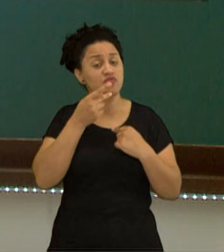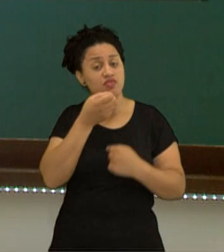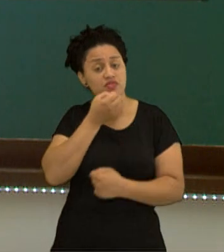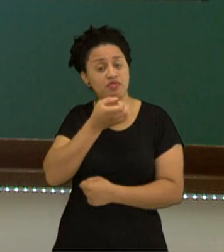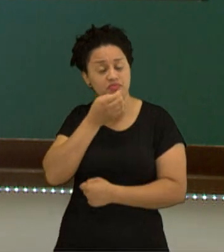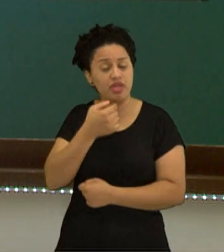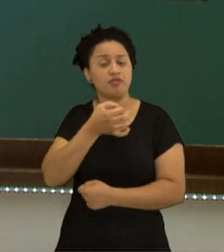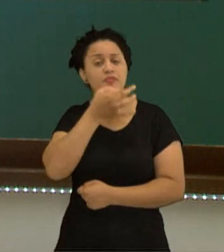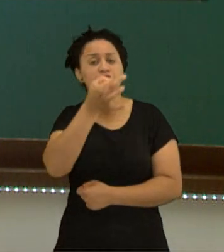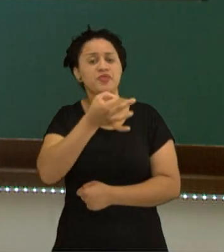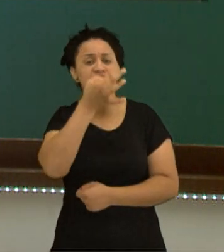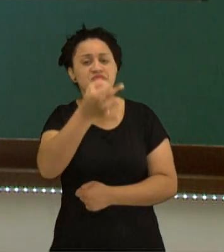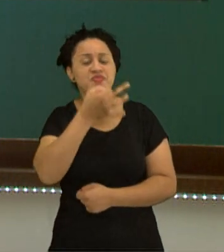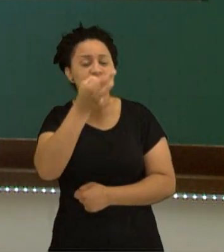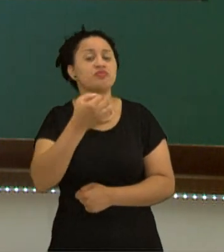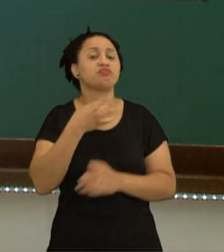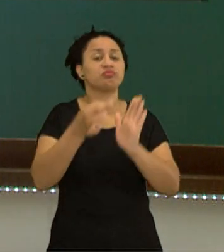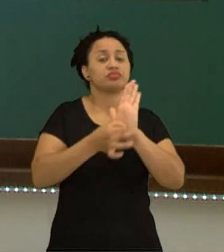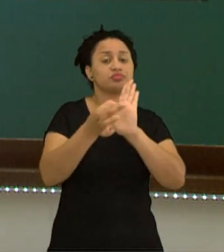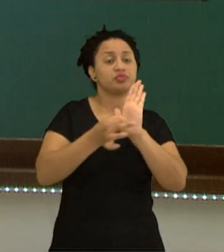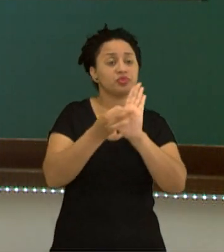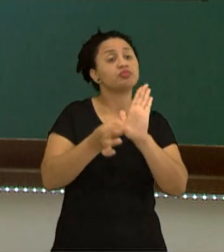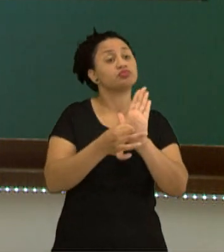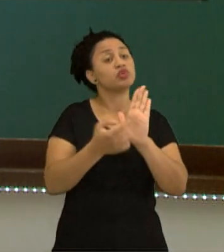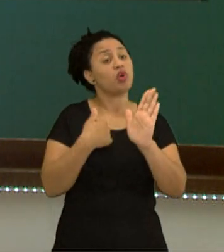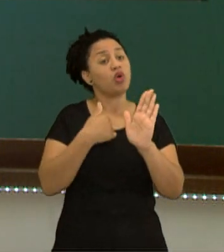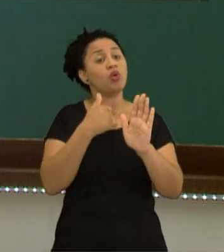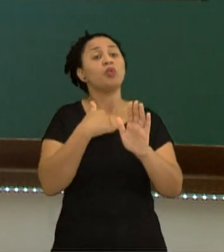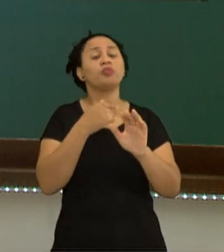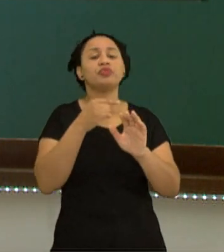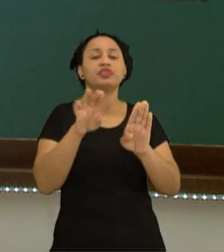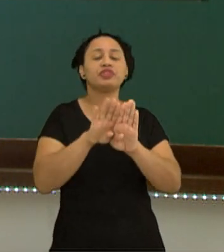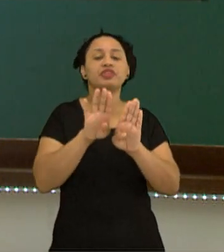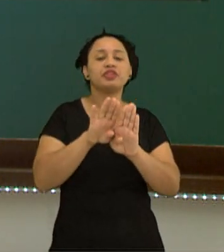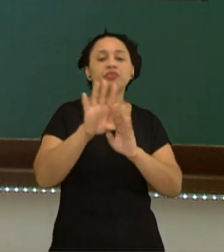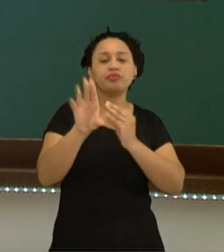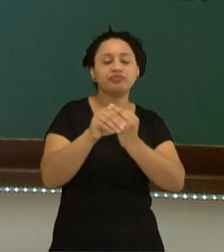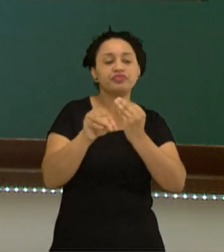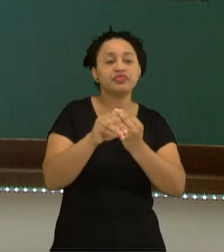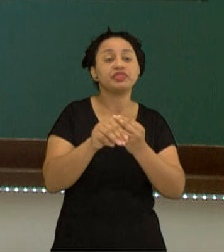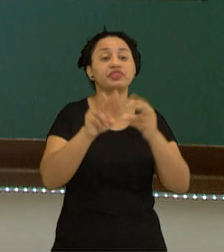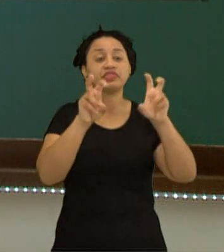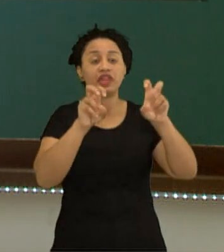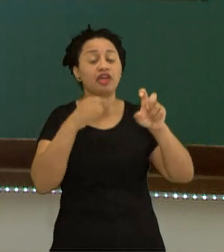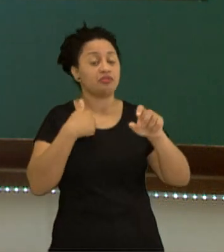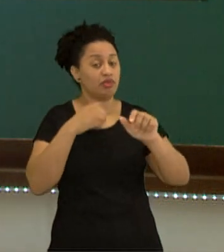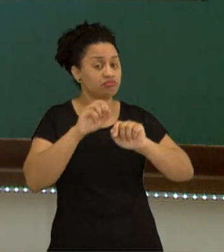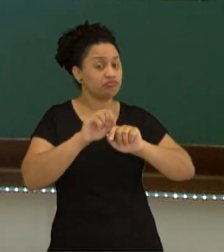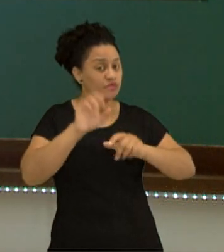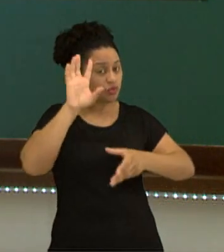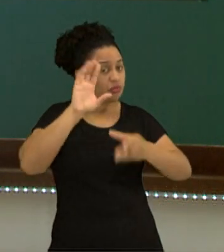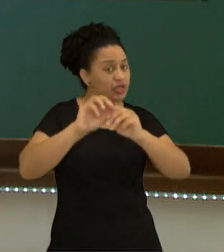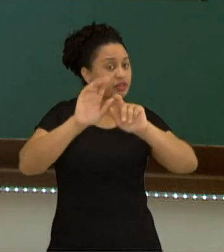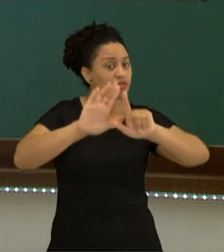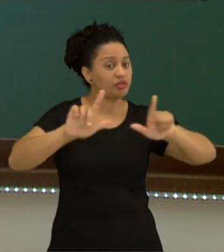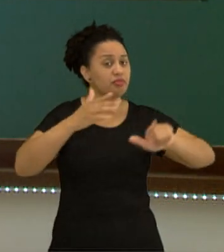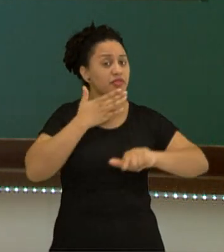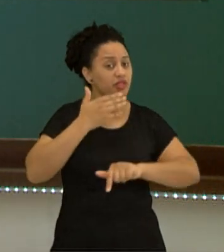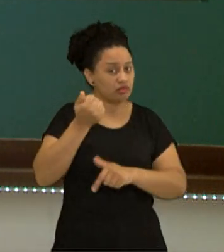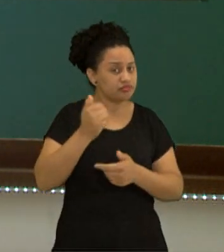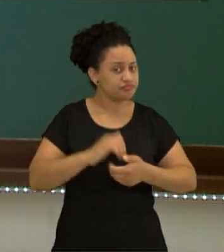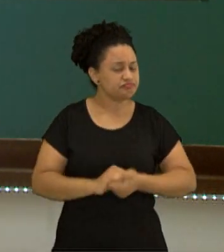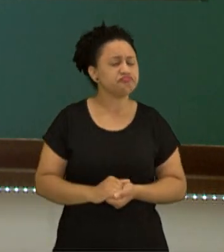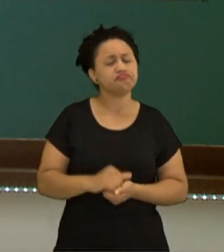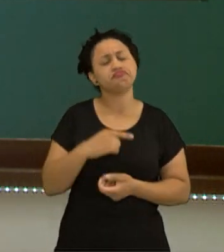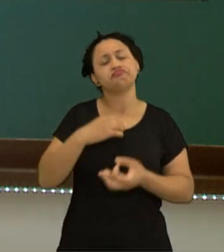elogiar, criticar, comentar ou esclarecer um tema, um assunto em relação a ela? Com